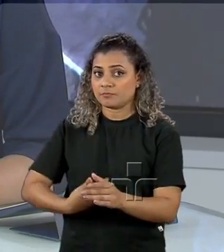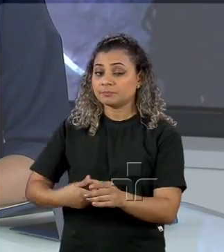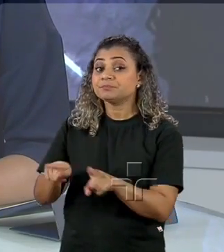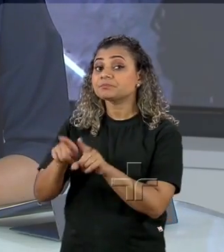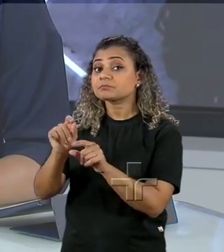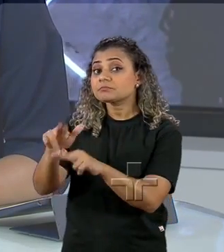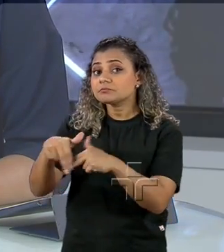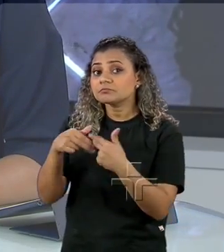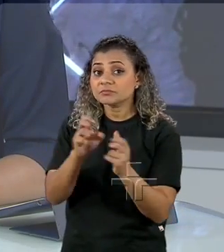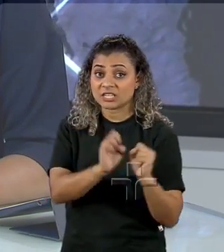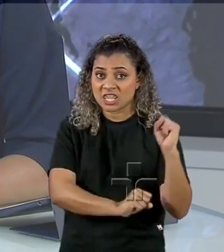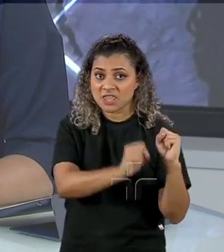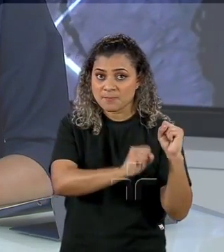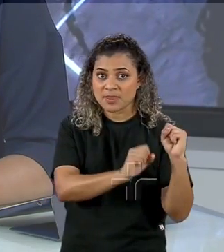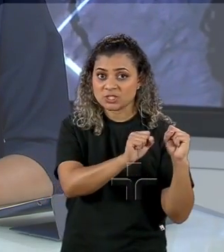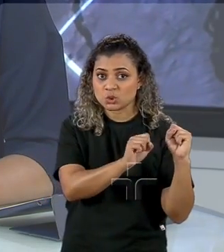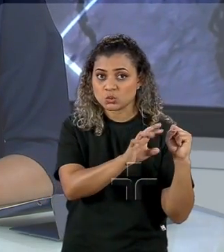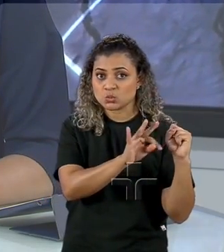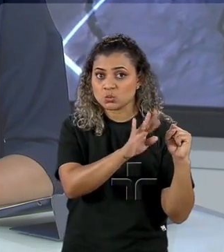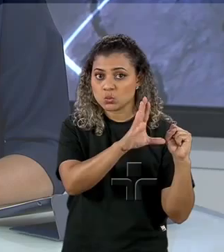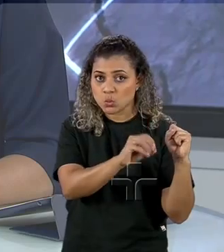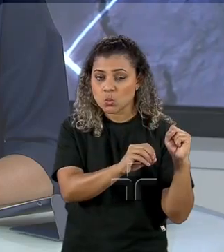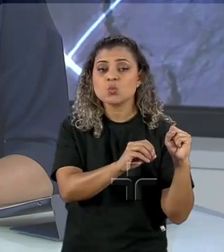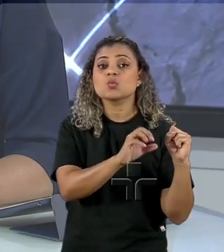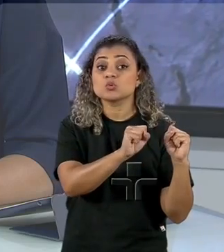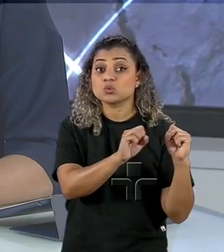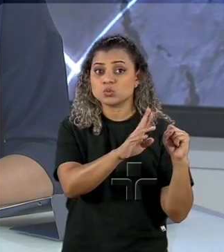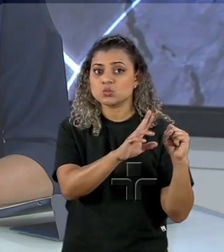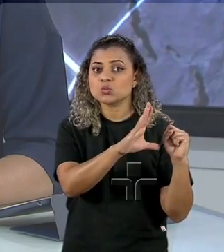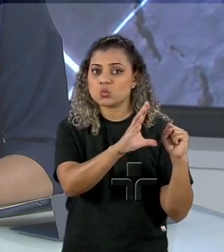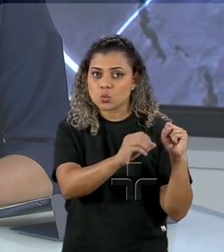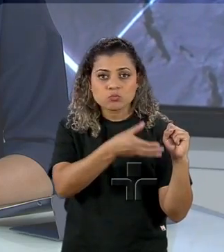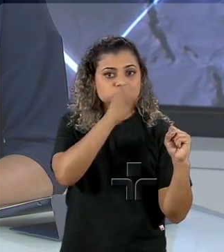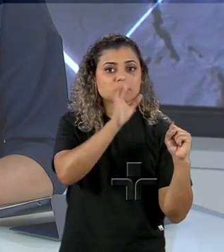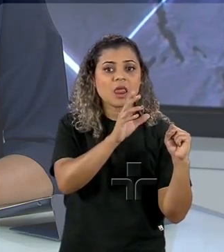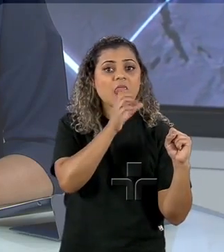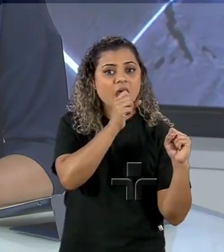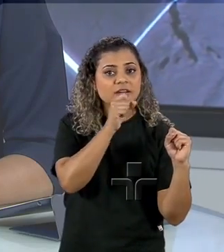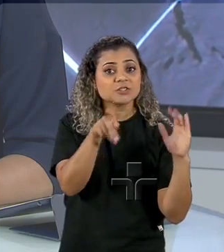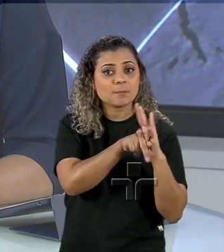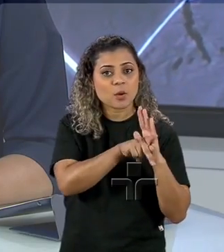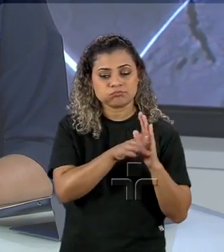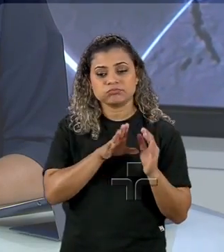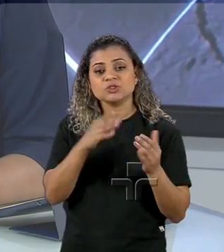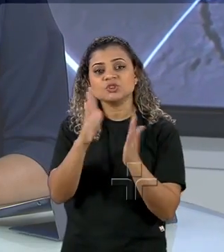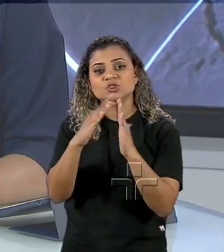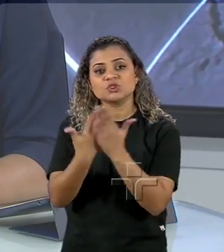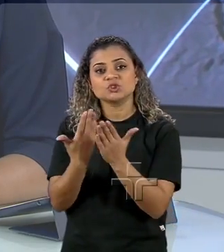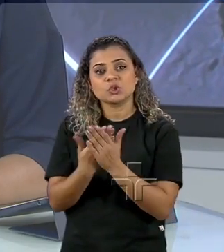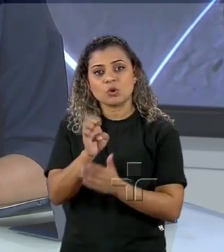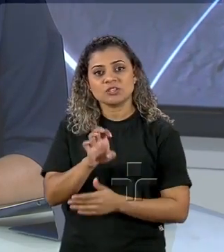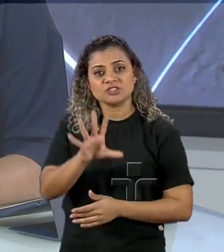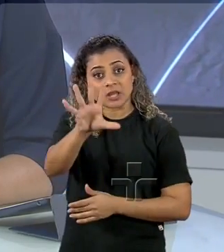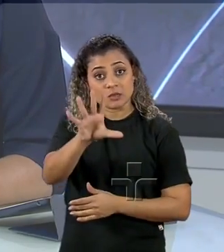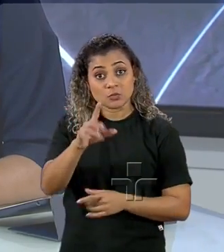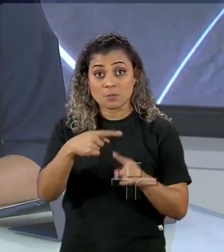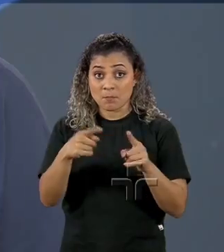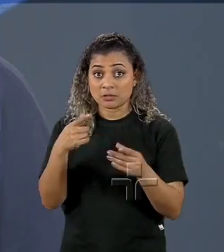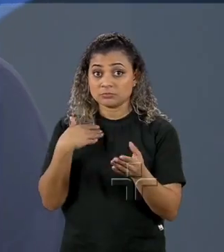uma fornecedora de suco de laranja para escolas estaduais. O Ministério Público ainda pode recorrer da